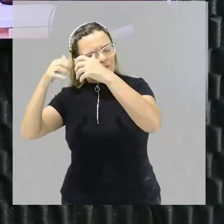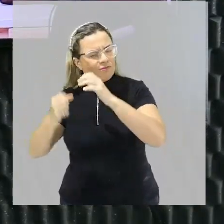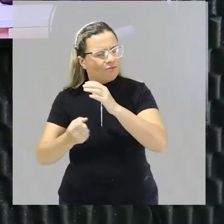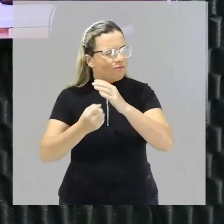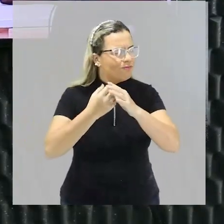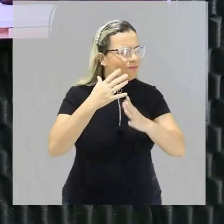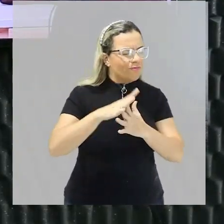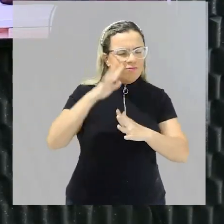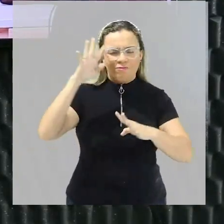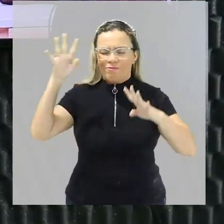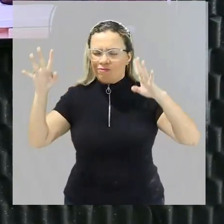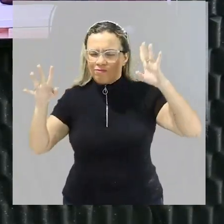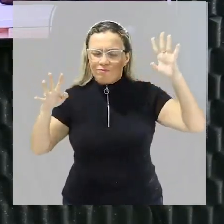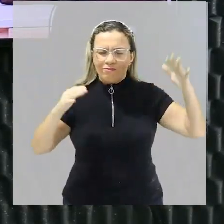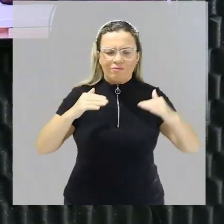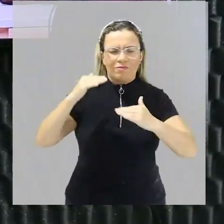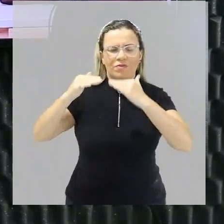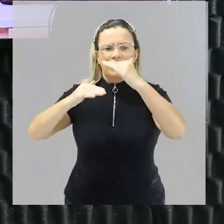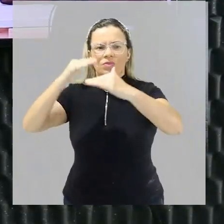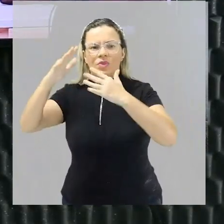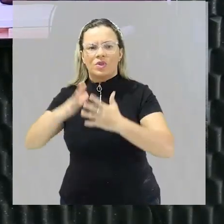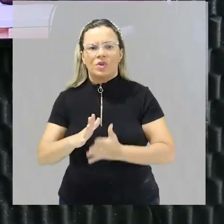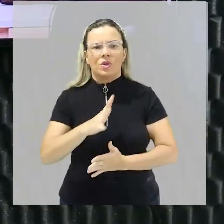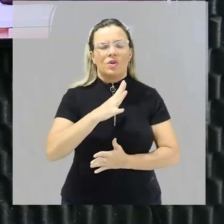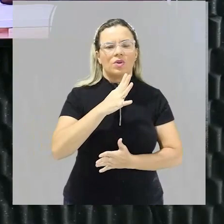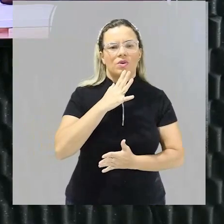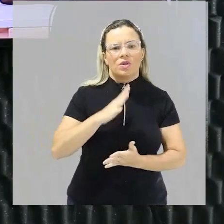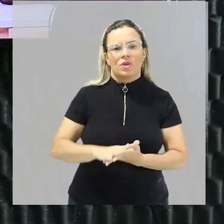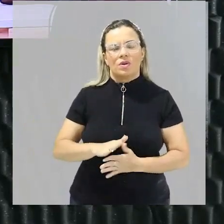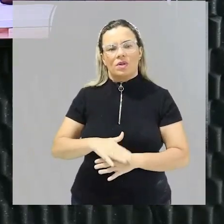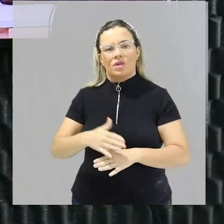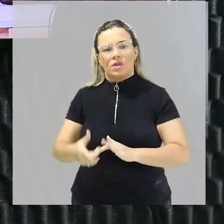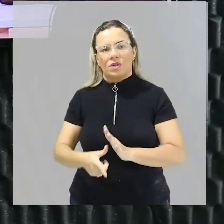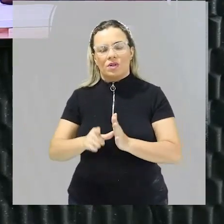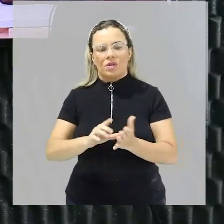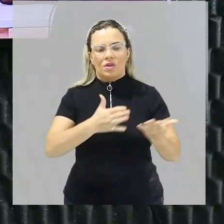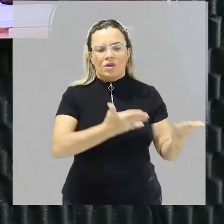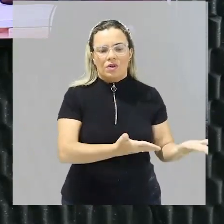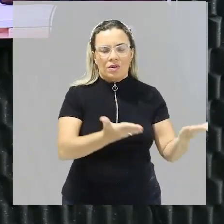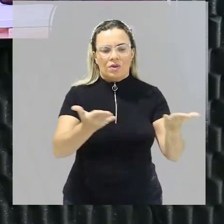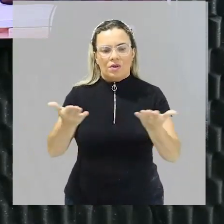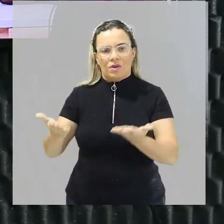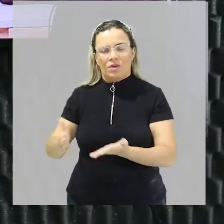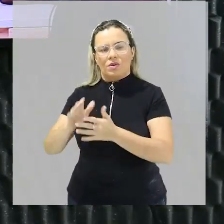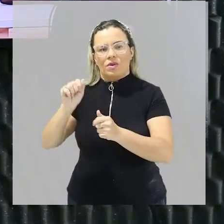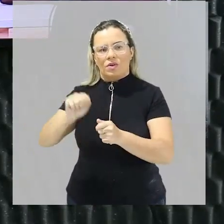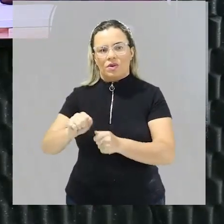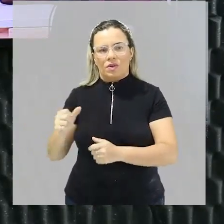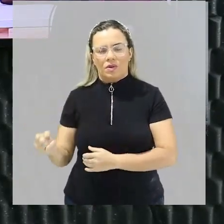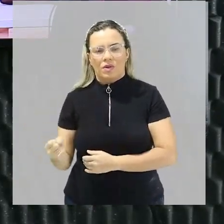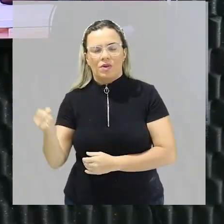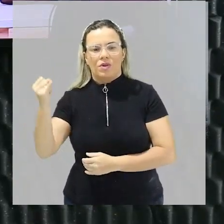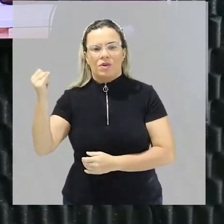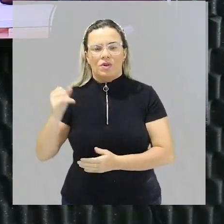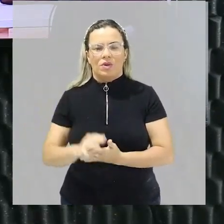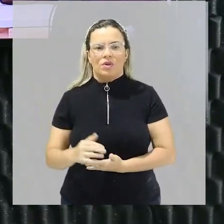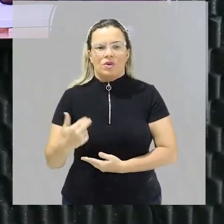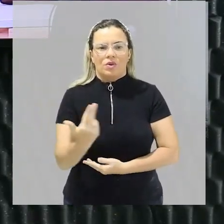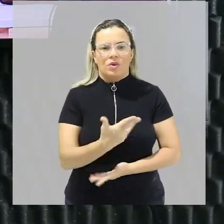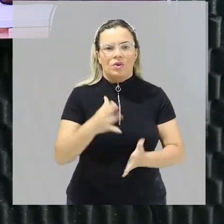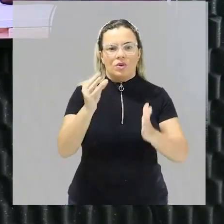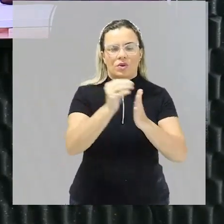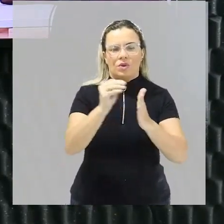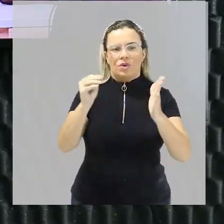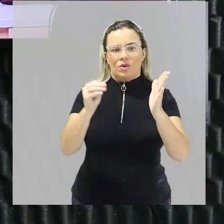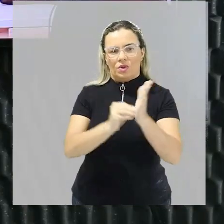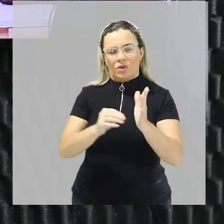criando, imaginando, progredindo com o conhecimento. Mas antes disso, eu quero te convidar a fazer uma coisa importante. Pegar aqui os nossos